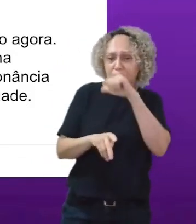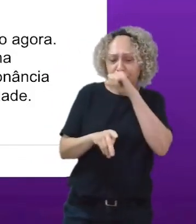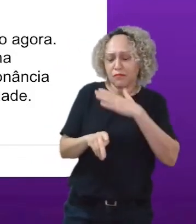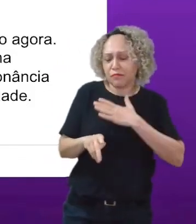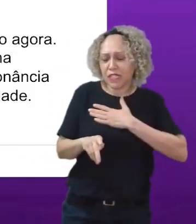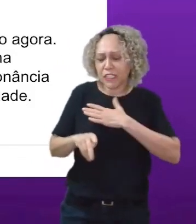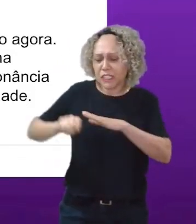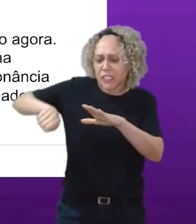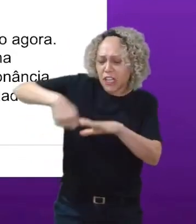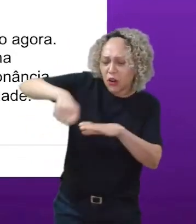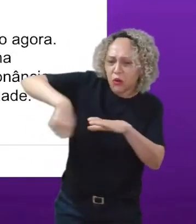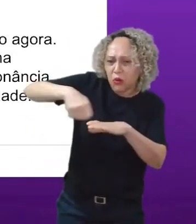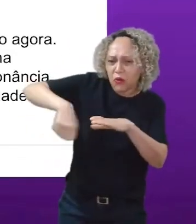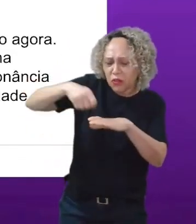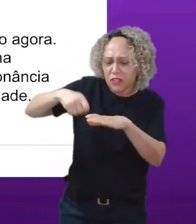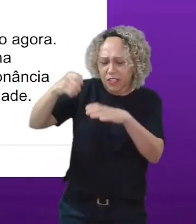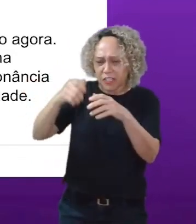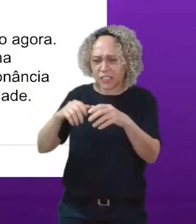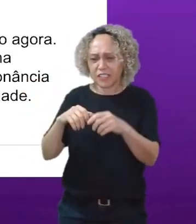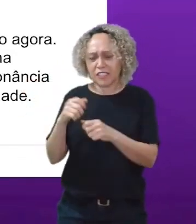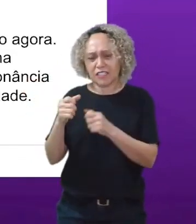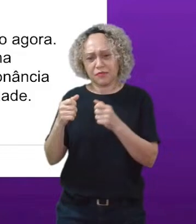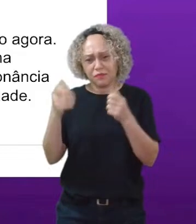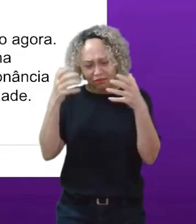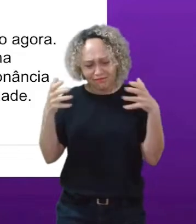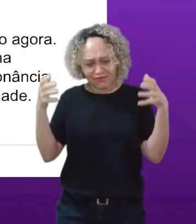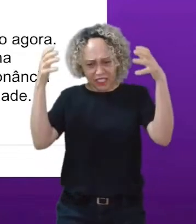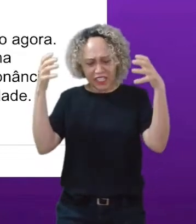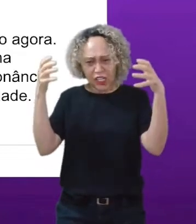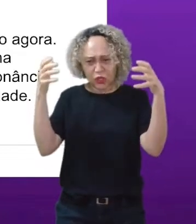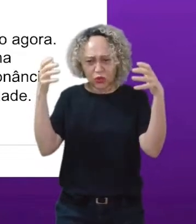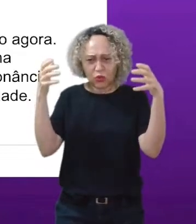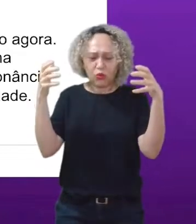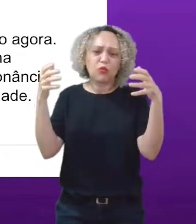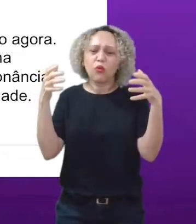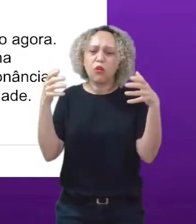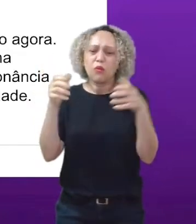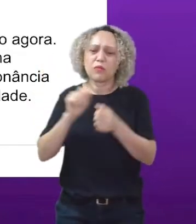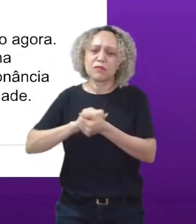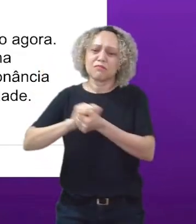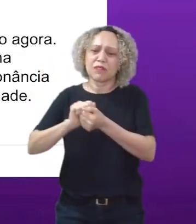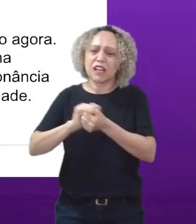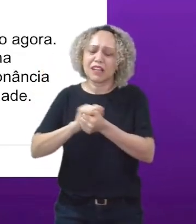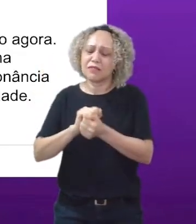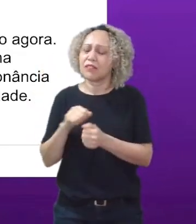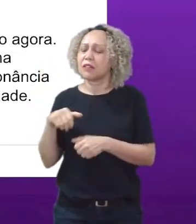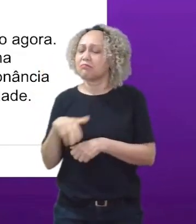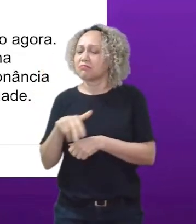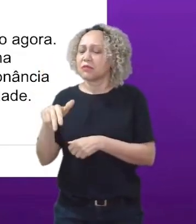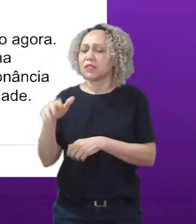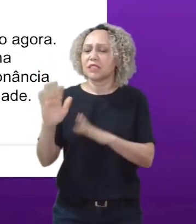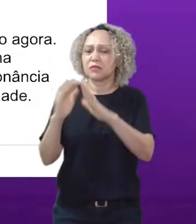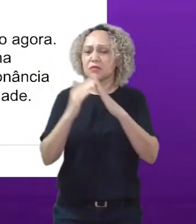cozinhas alheias, debaixo das trouxas, roupagens sujas dos brancos, pelo caminho empoeirado rumo à favela. A